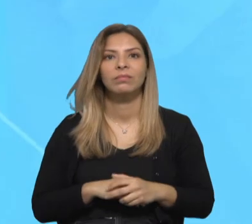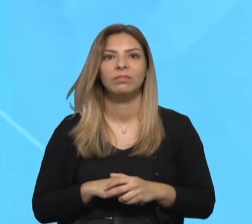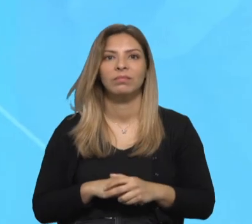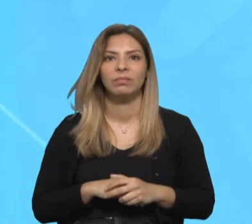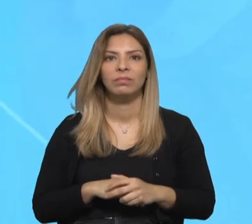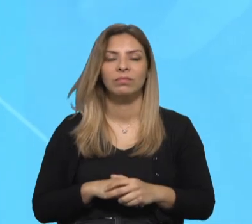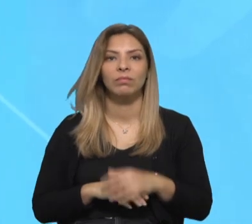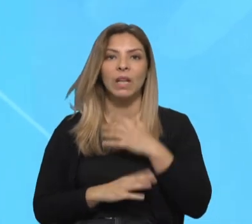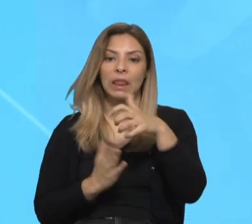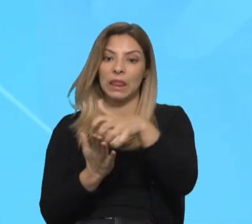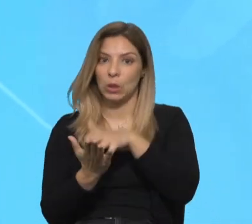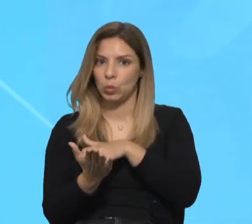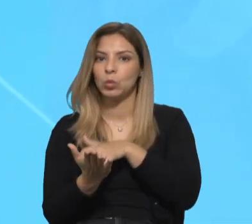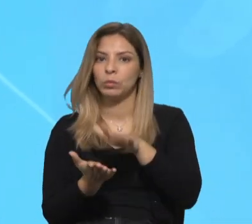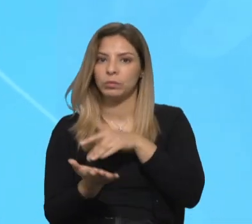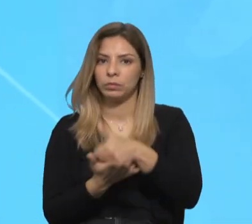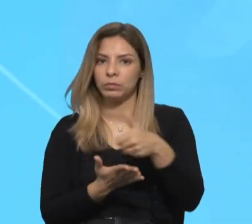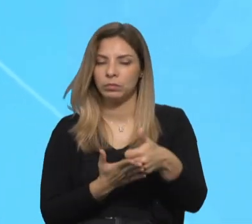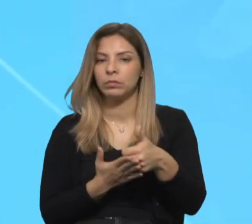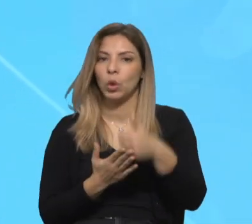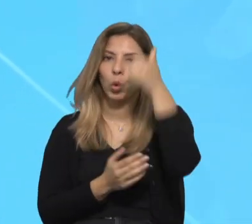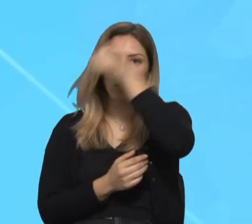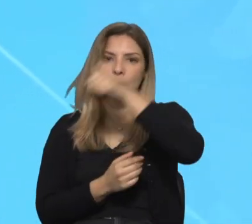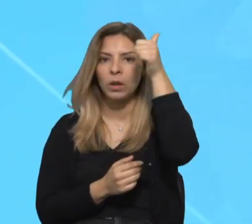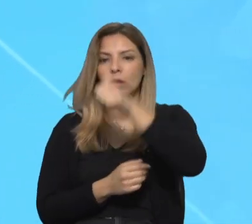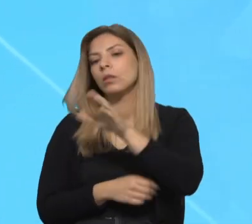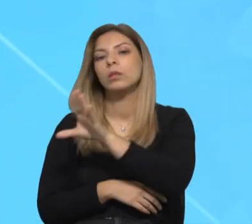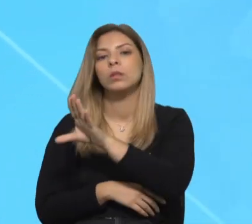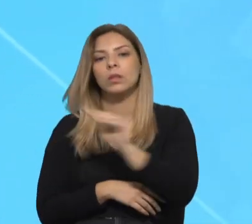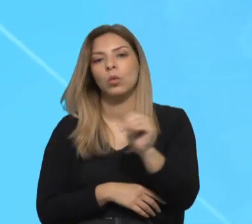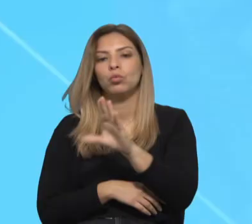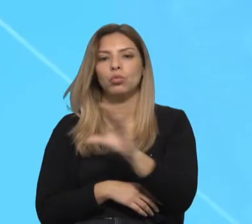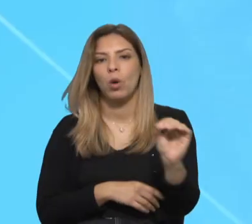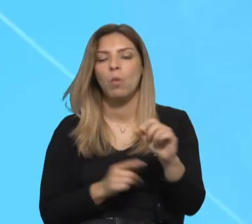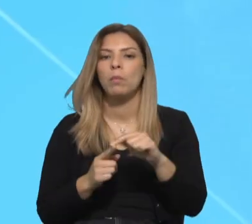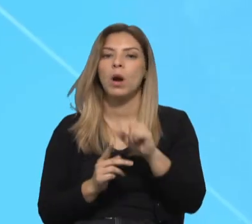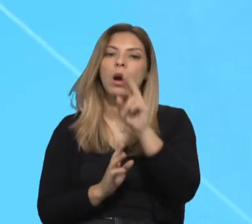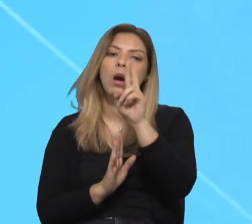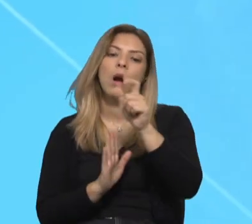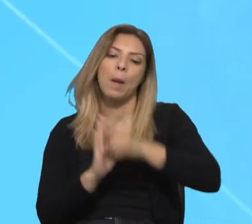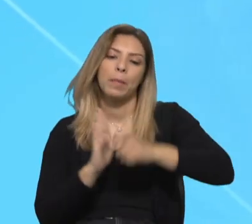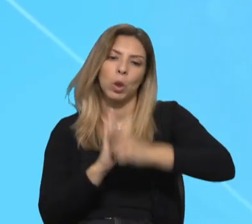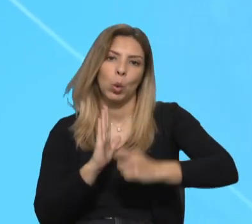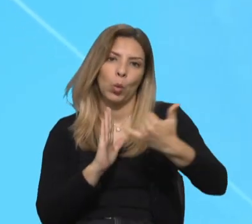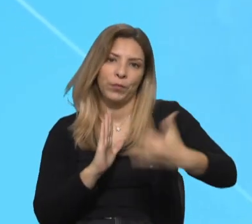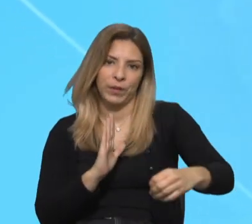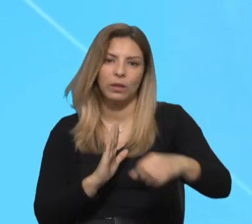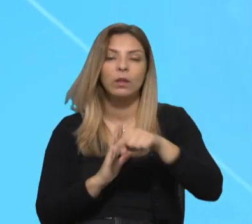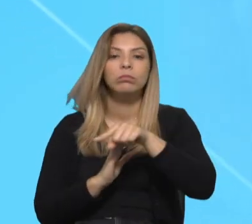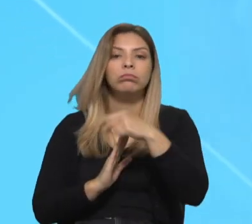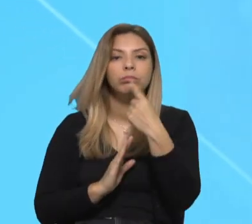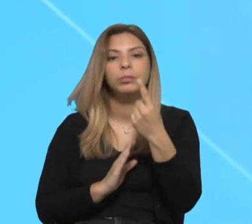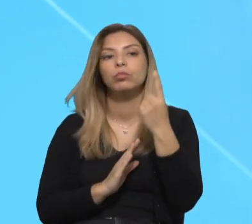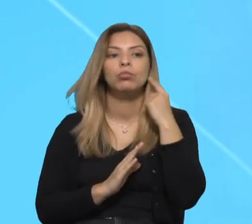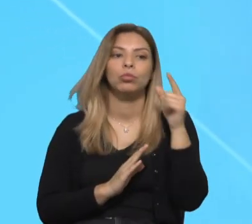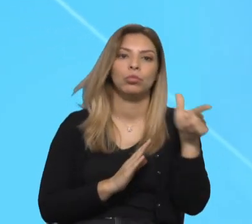E o texto do Evangelho, que neste domingo é retirado de São João, no capítulo 20, fala desse encontro de Jesus com os discípulos, onde há uma